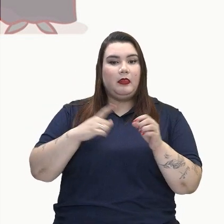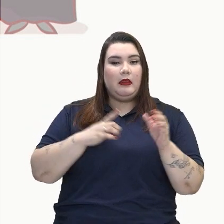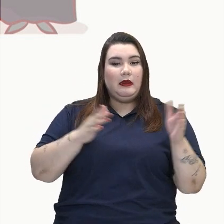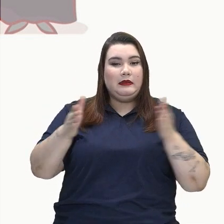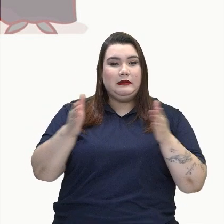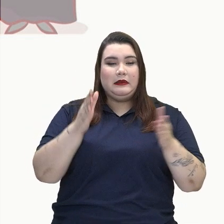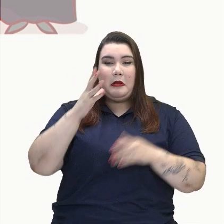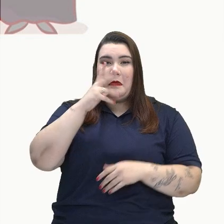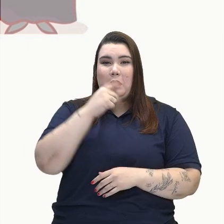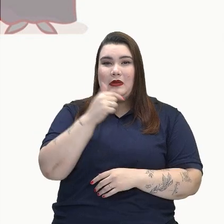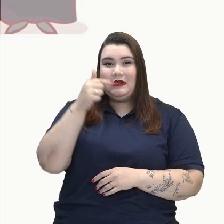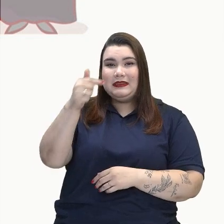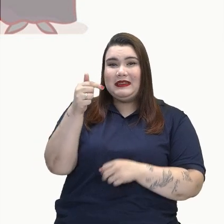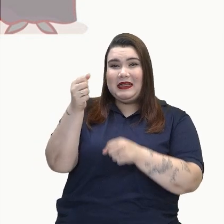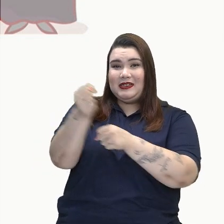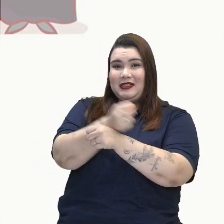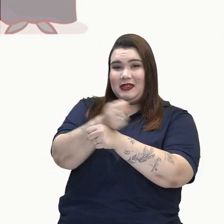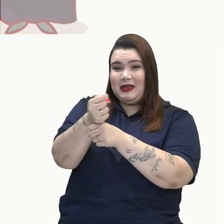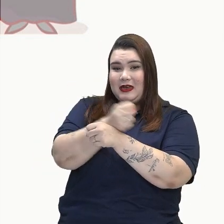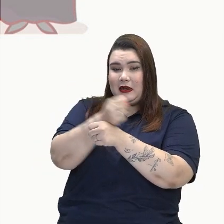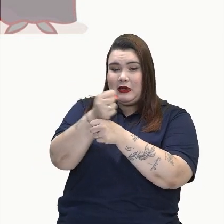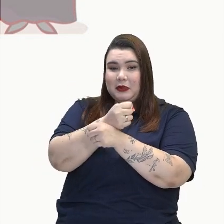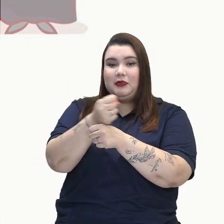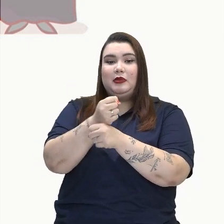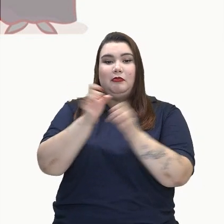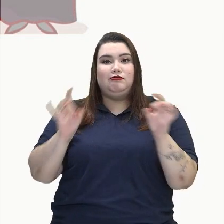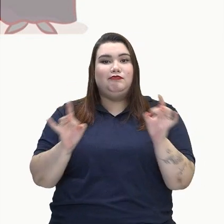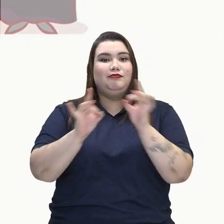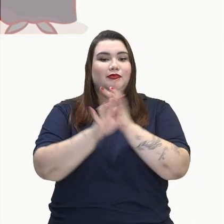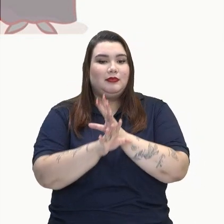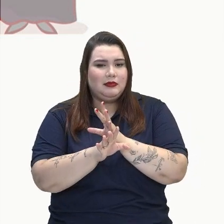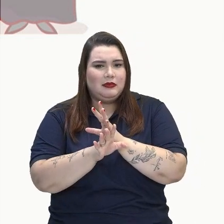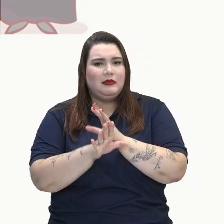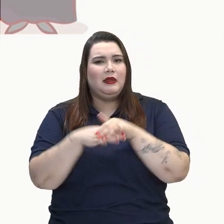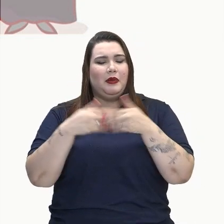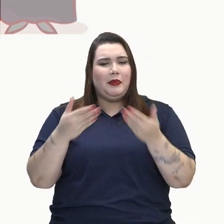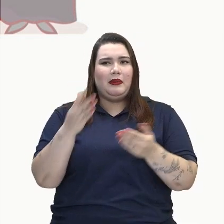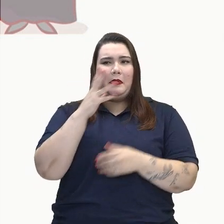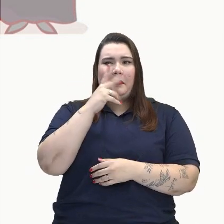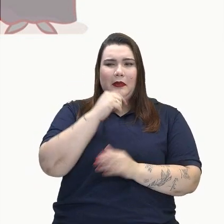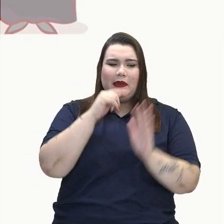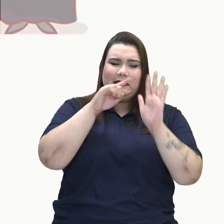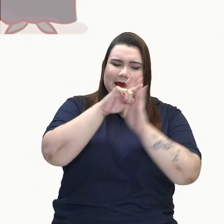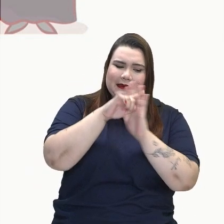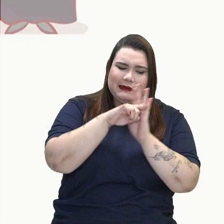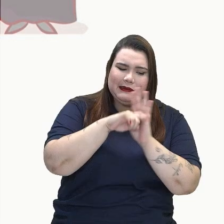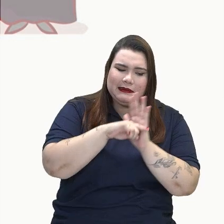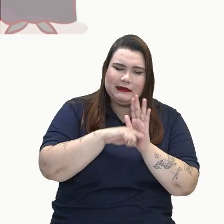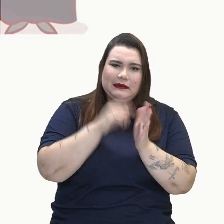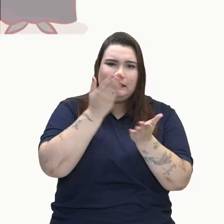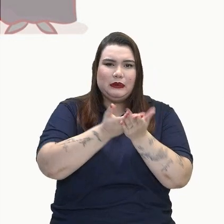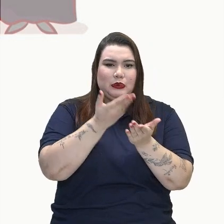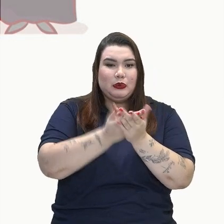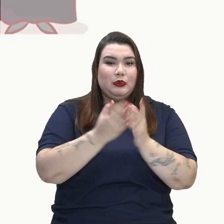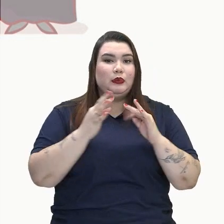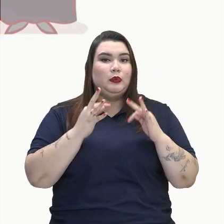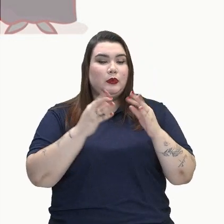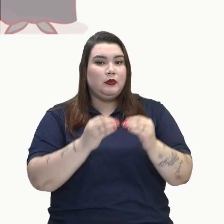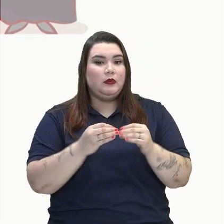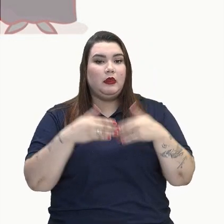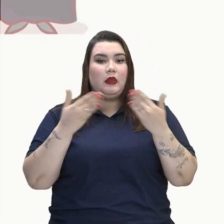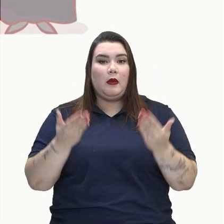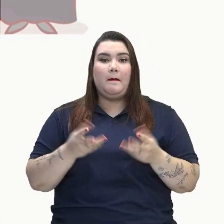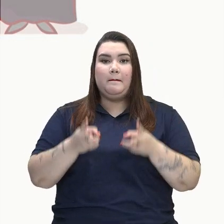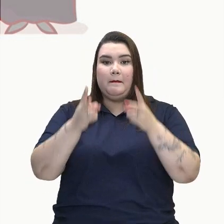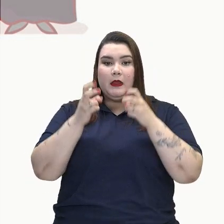isso demandou bastante tempo aí, né, de observações e do trabalho do Mendel. E vejam vocês que